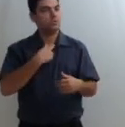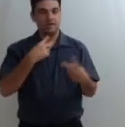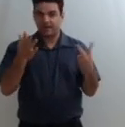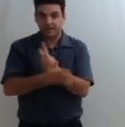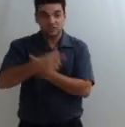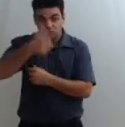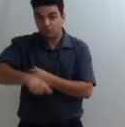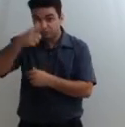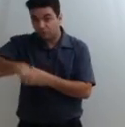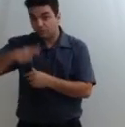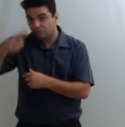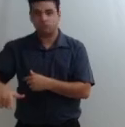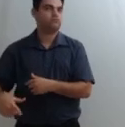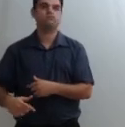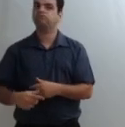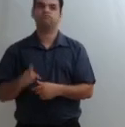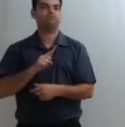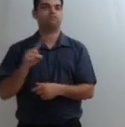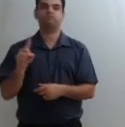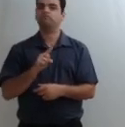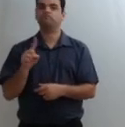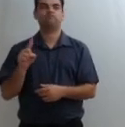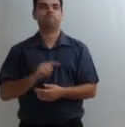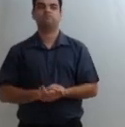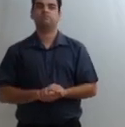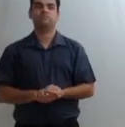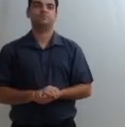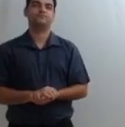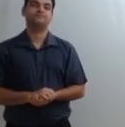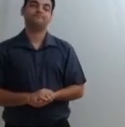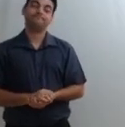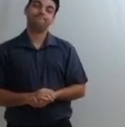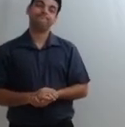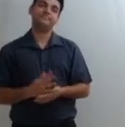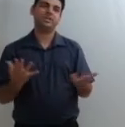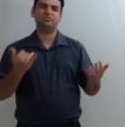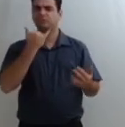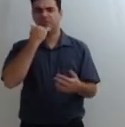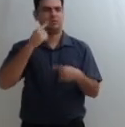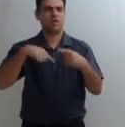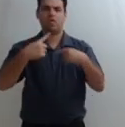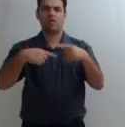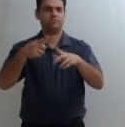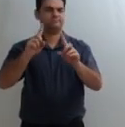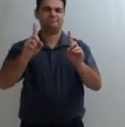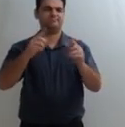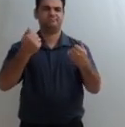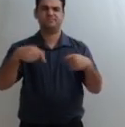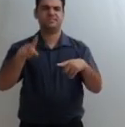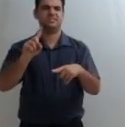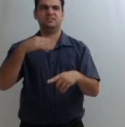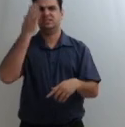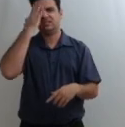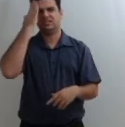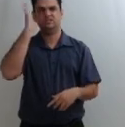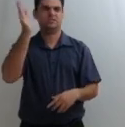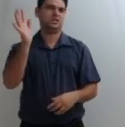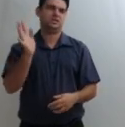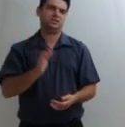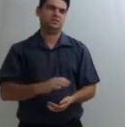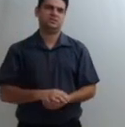nos últimos 12 meses. Portanto, excelência, sem me alongar mais, creio que já apresentei